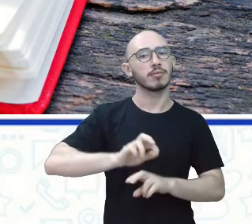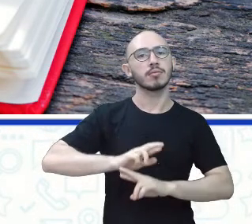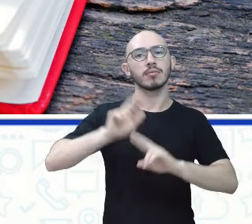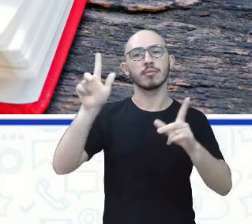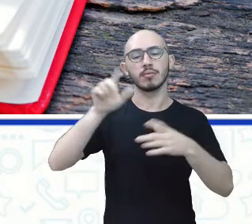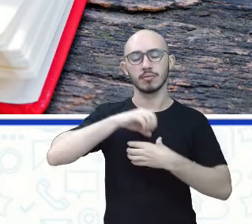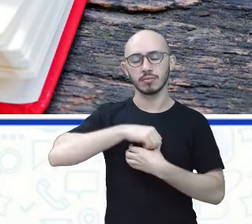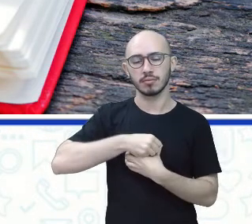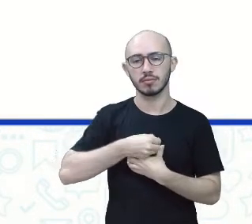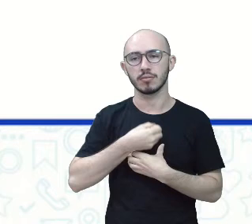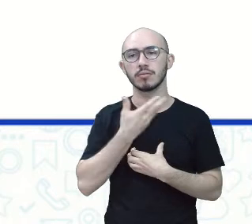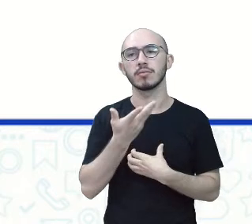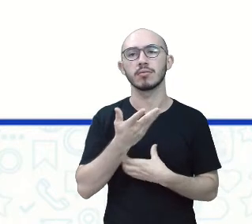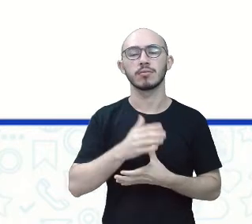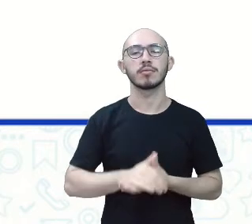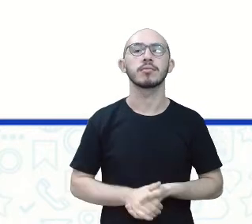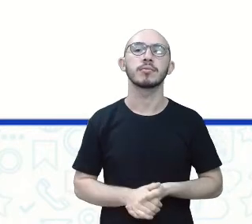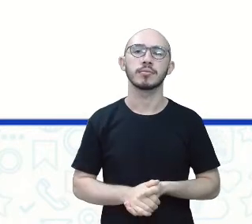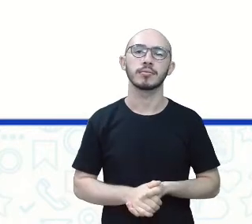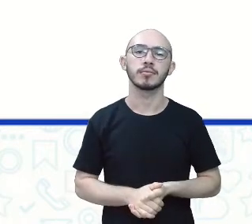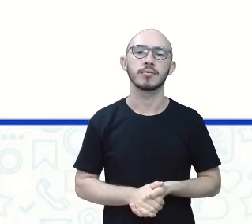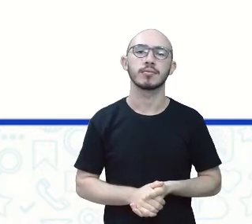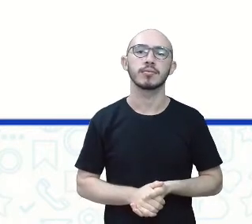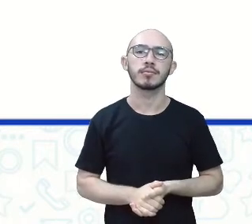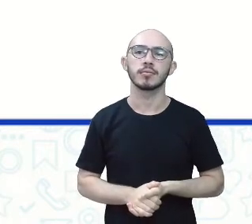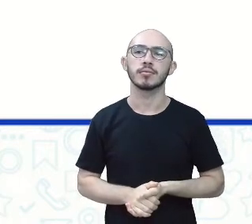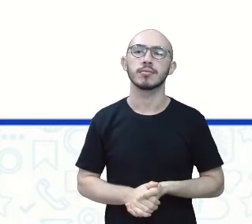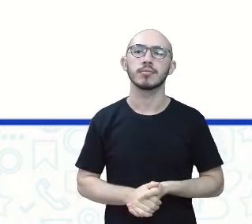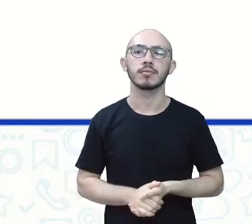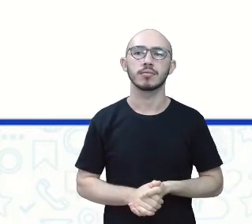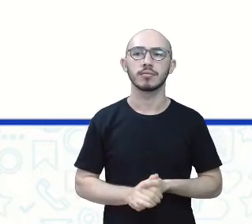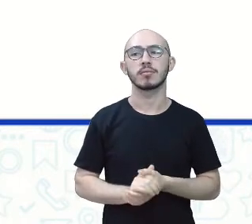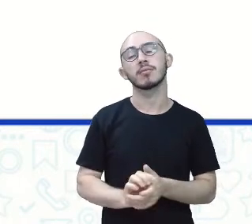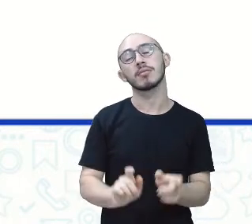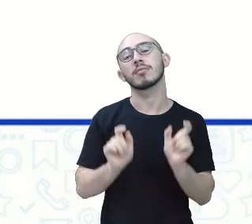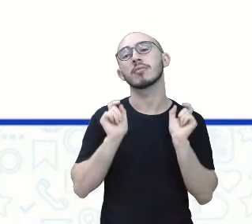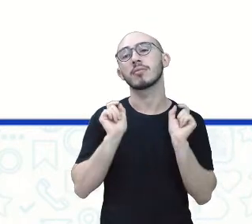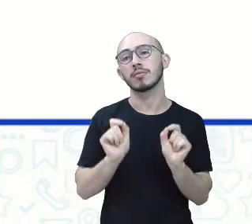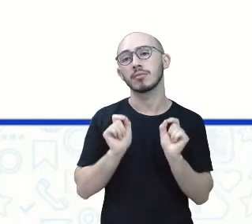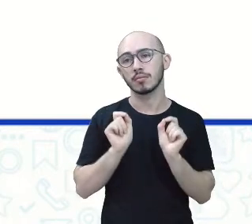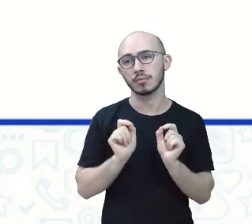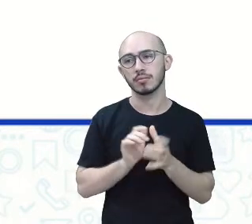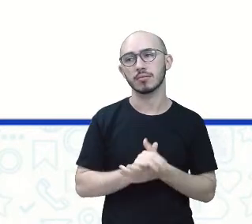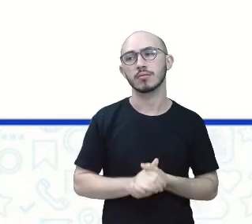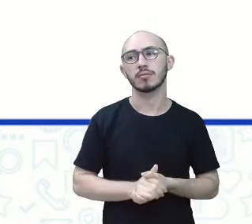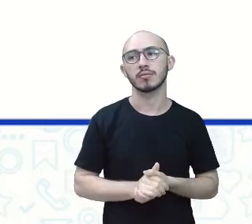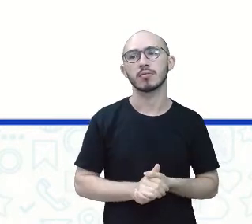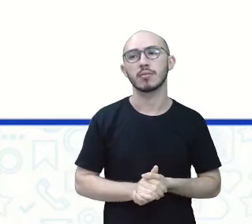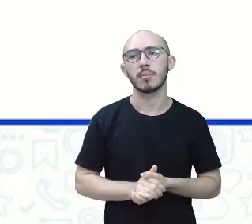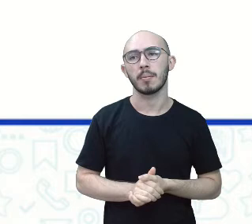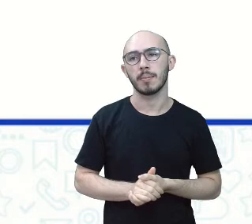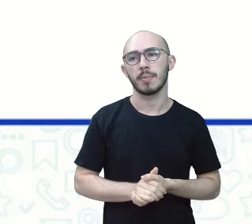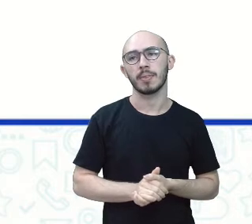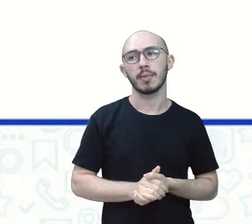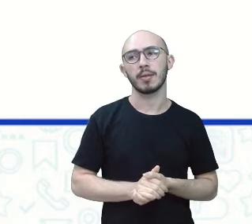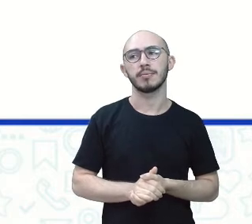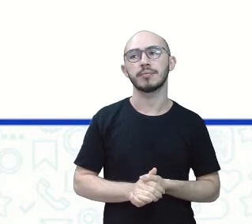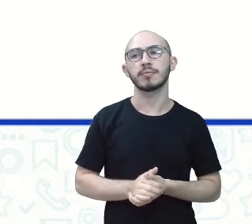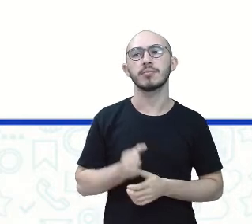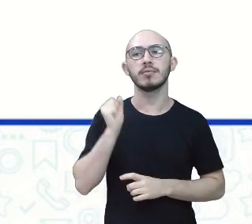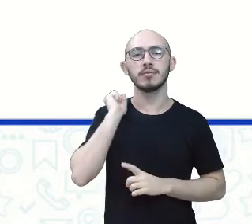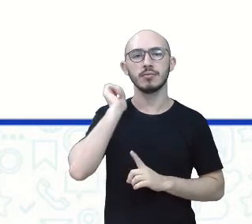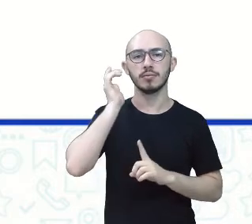e autobiografia. As biografias são escritas em